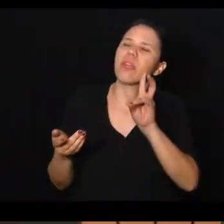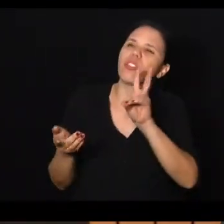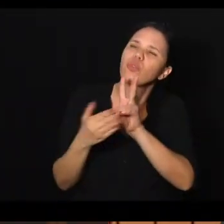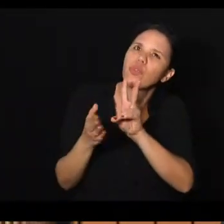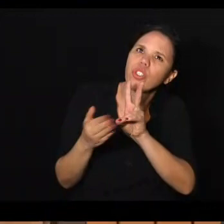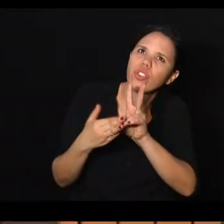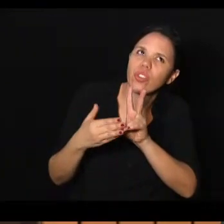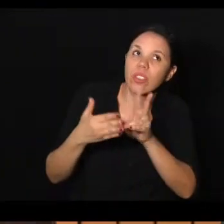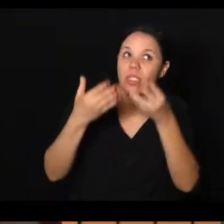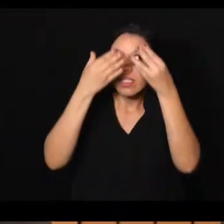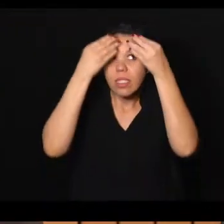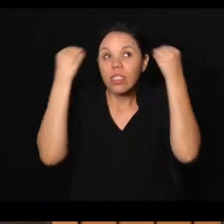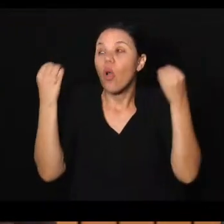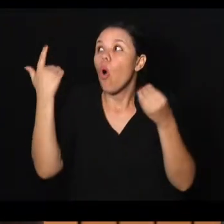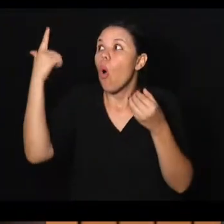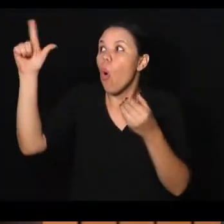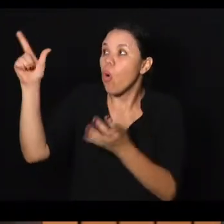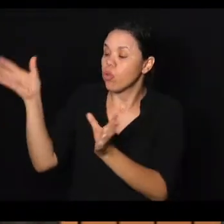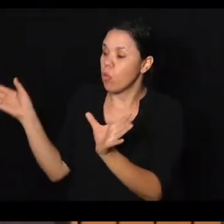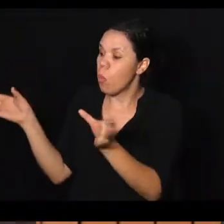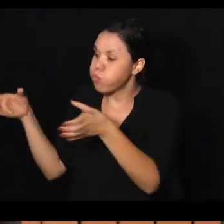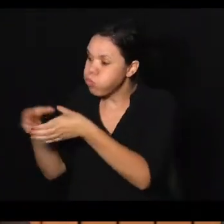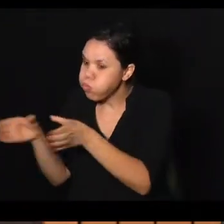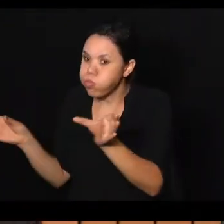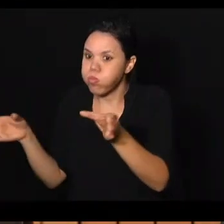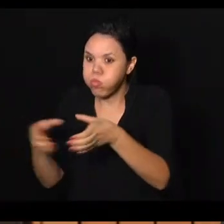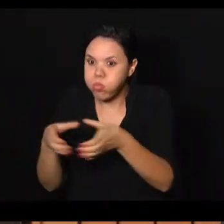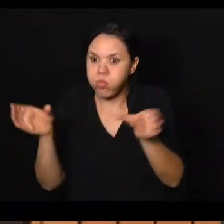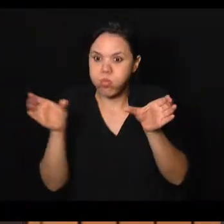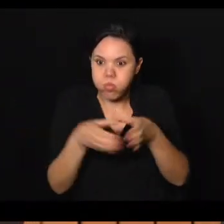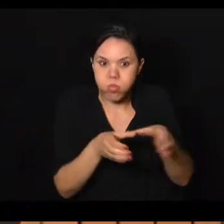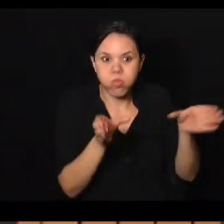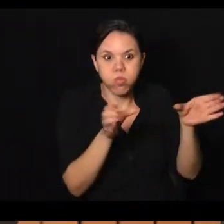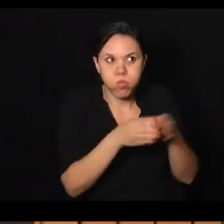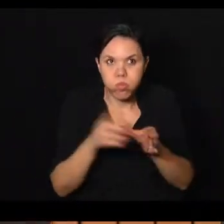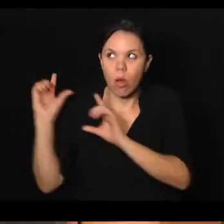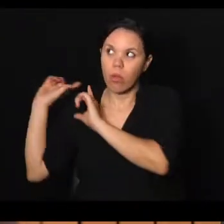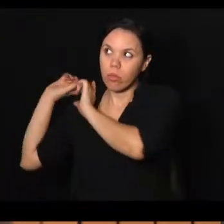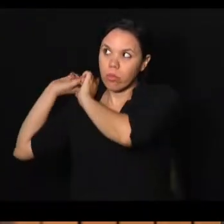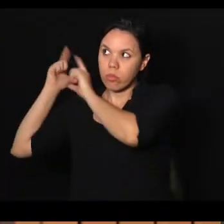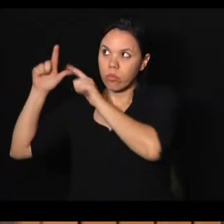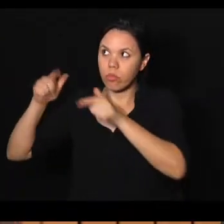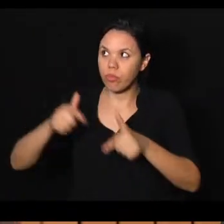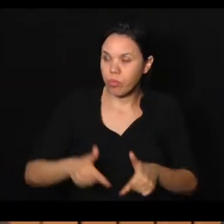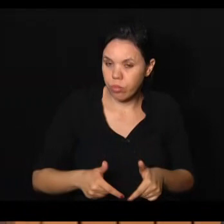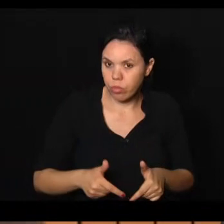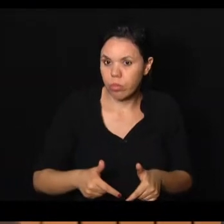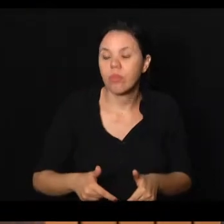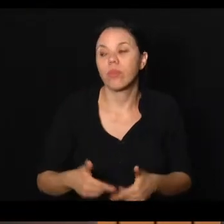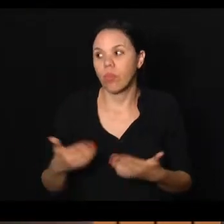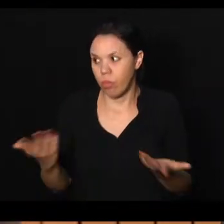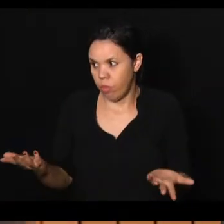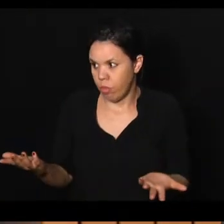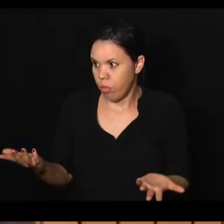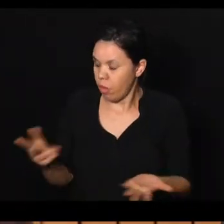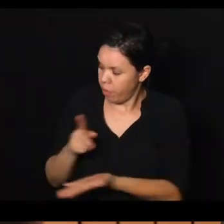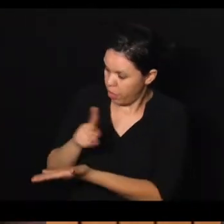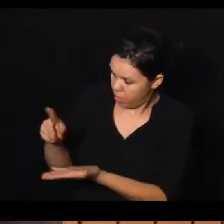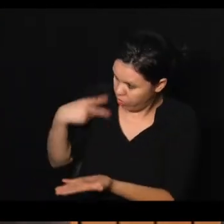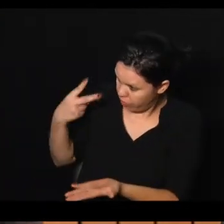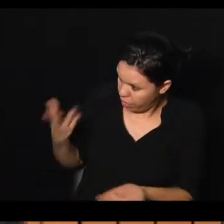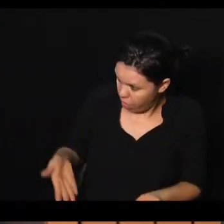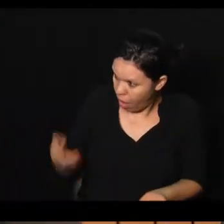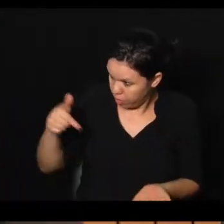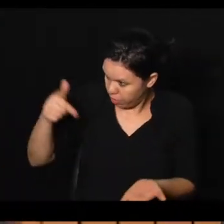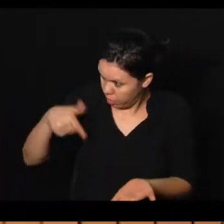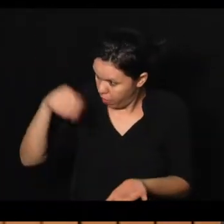mas esquecemos dos outros povos tradicionais nessa nação. Um povo, vereador, presidente, que essa